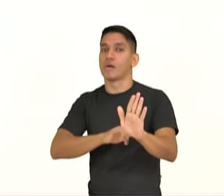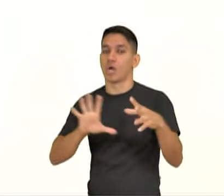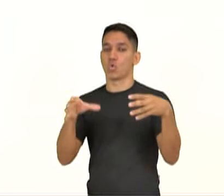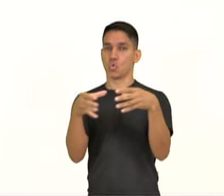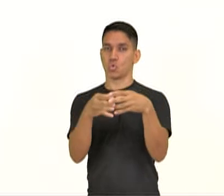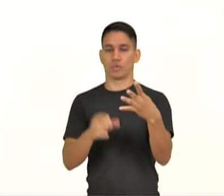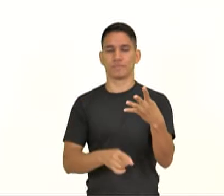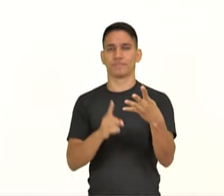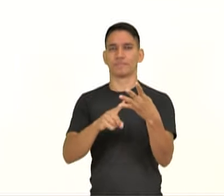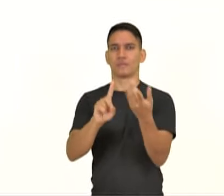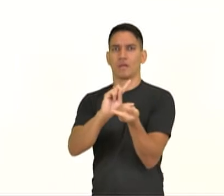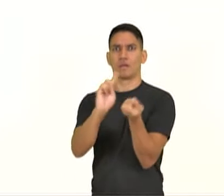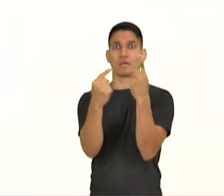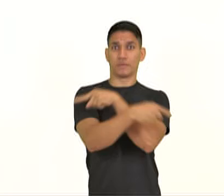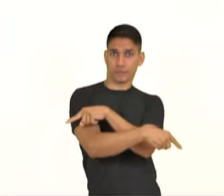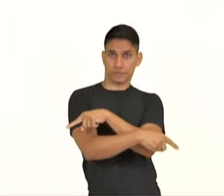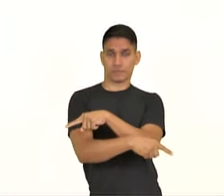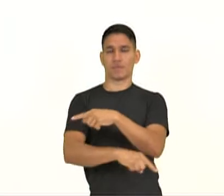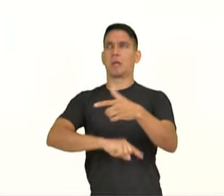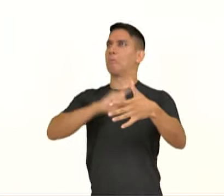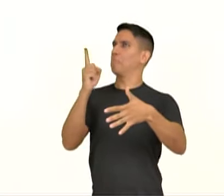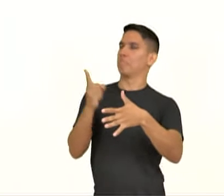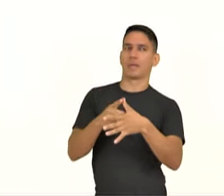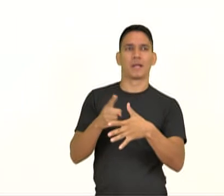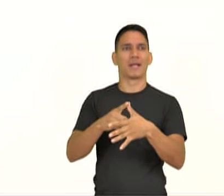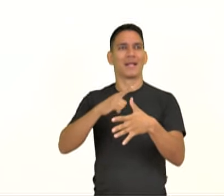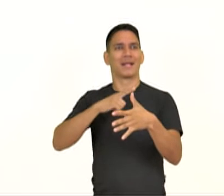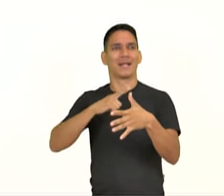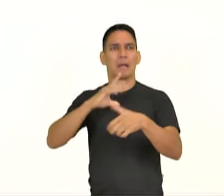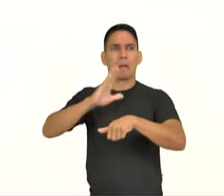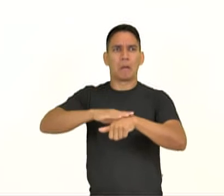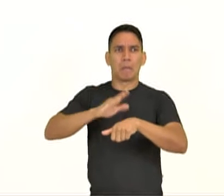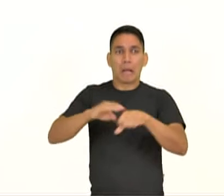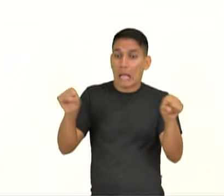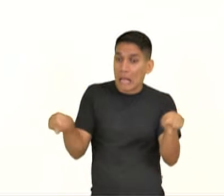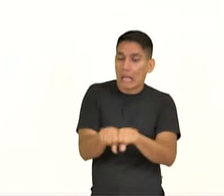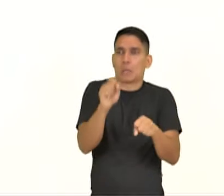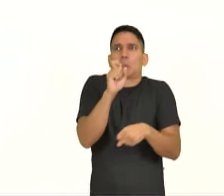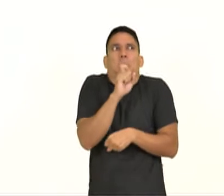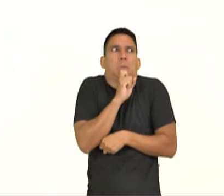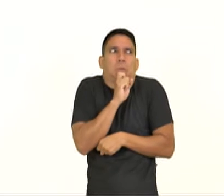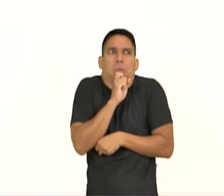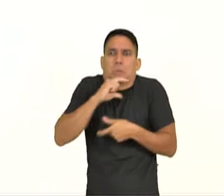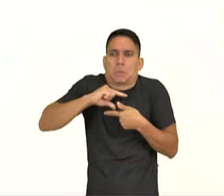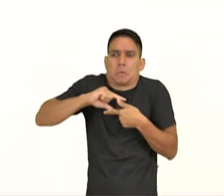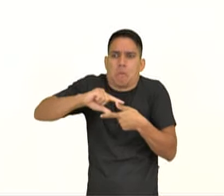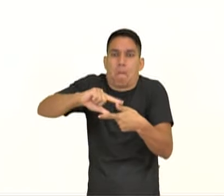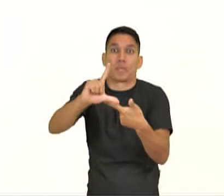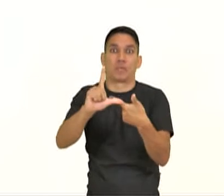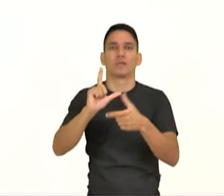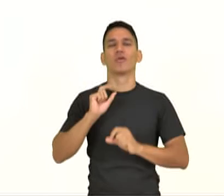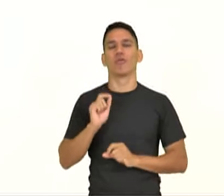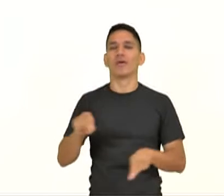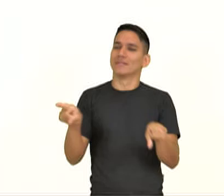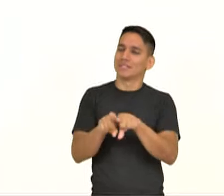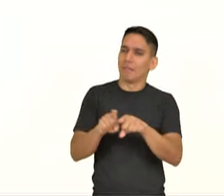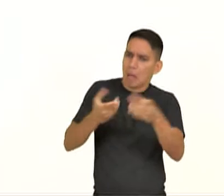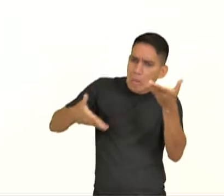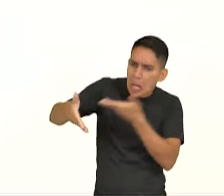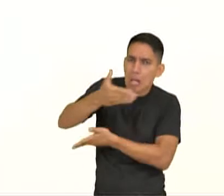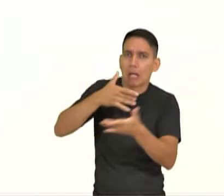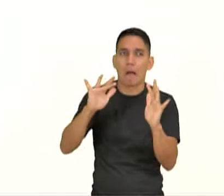jogos de inversão, jogos de quebra-gelo e integração total, jogos de toque e